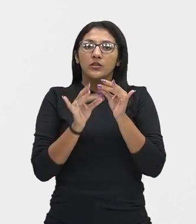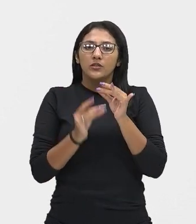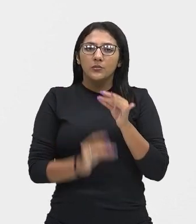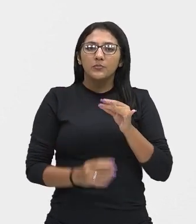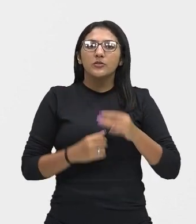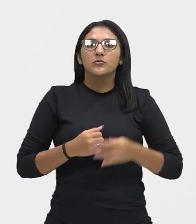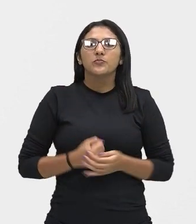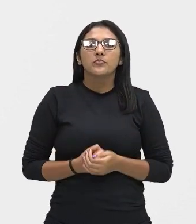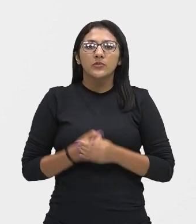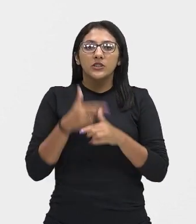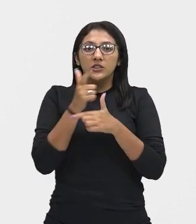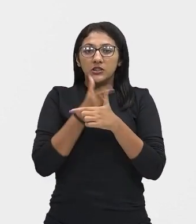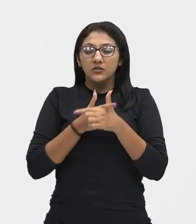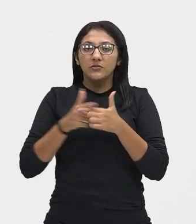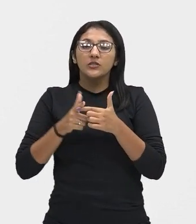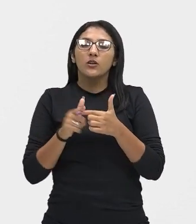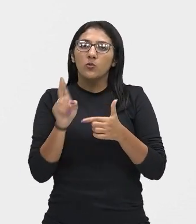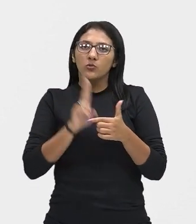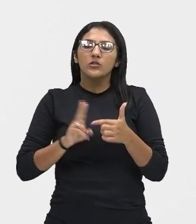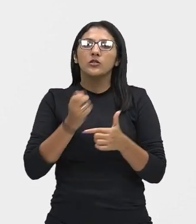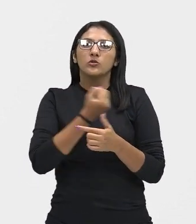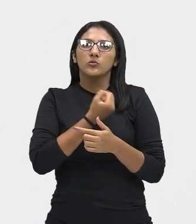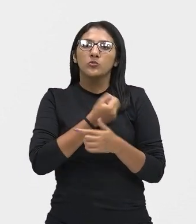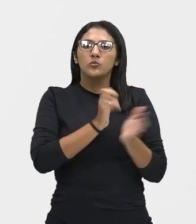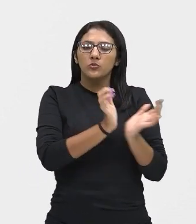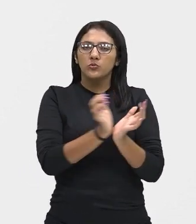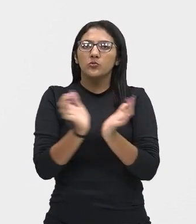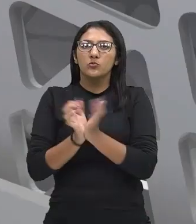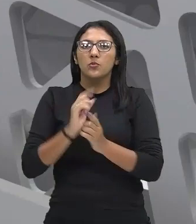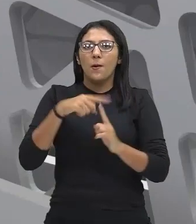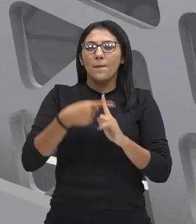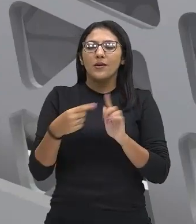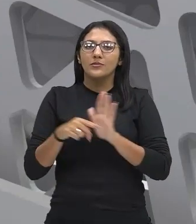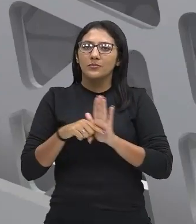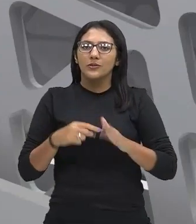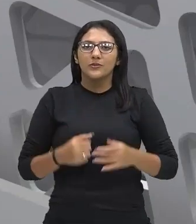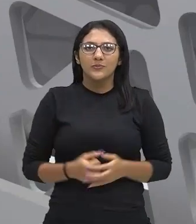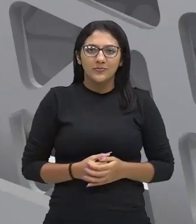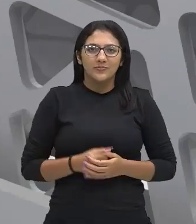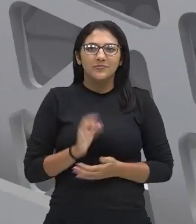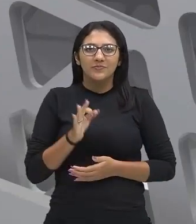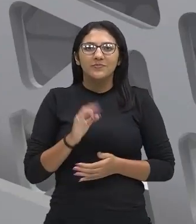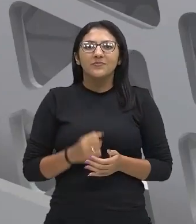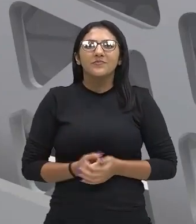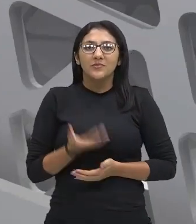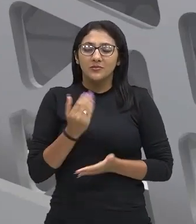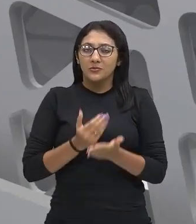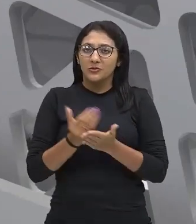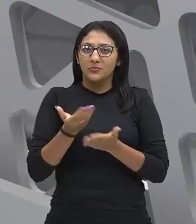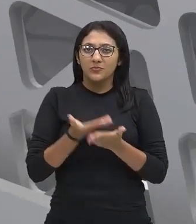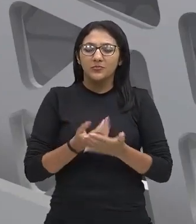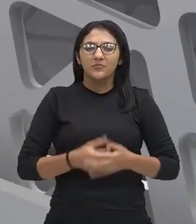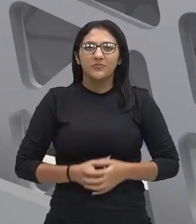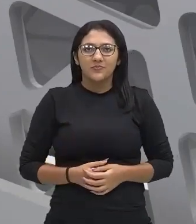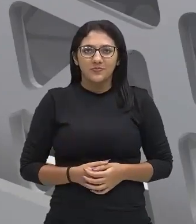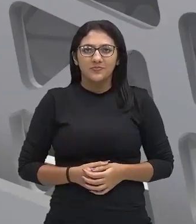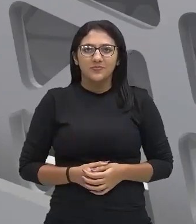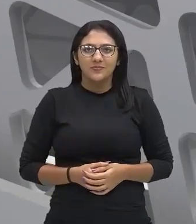Detalhamento, divisão de números racionais. Muito bem, alunos, vamos ao início da nossa